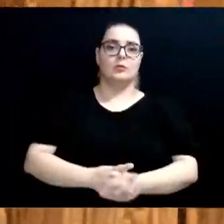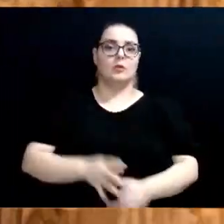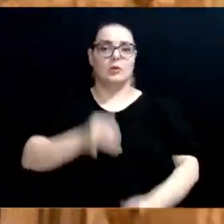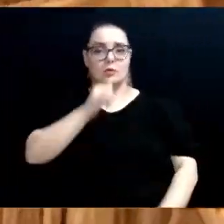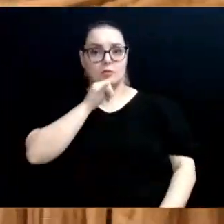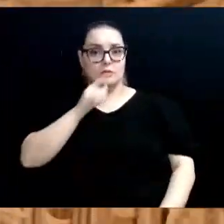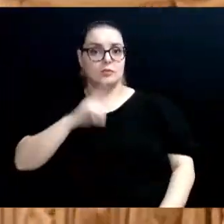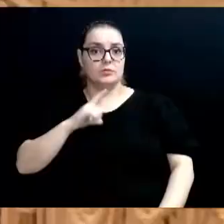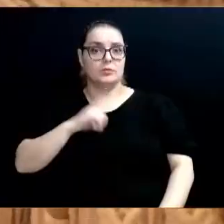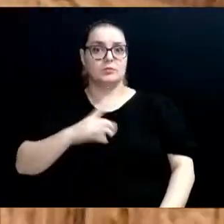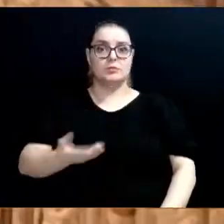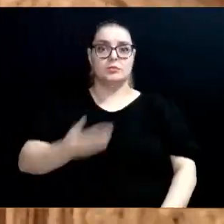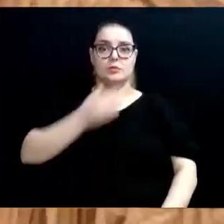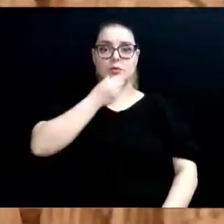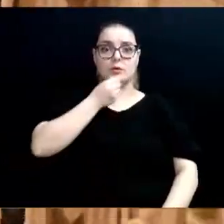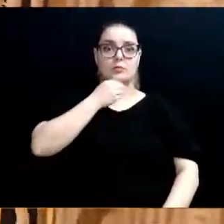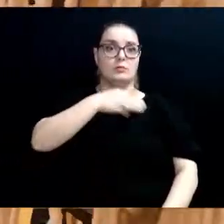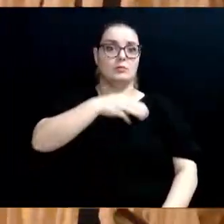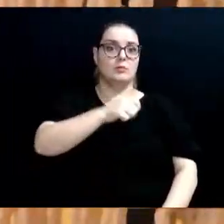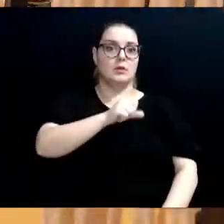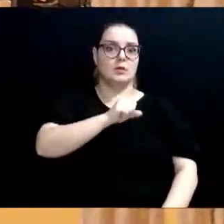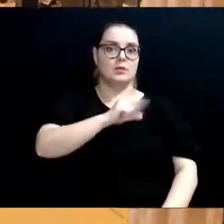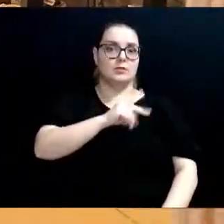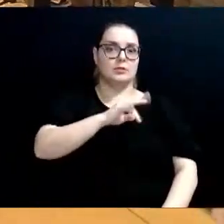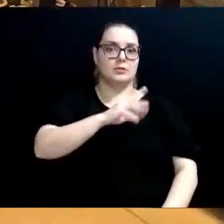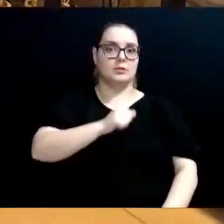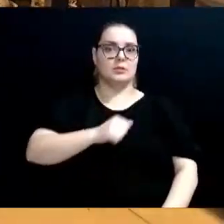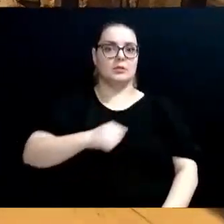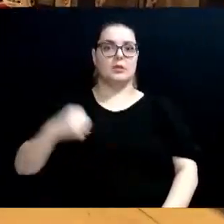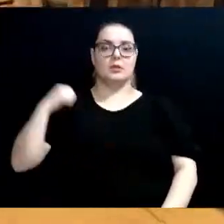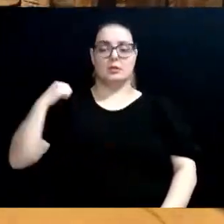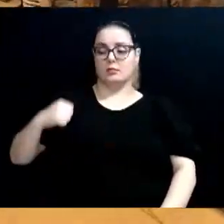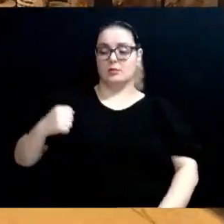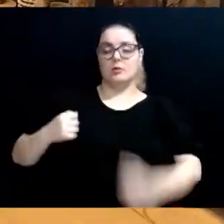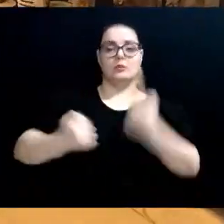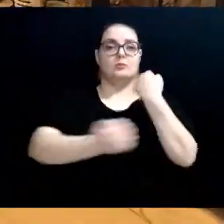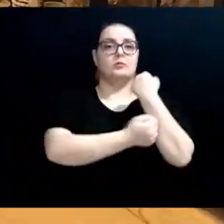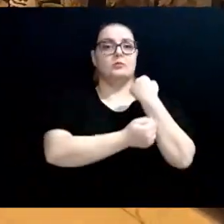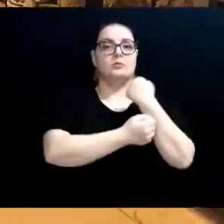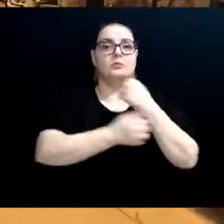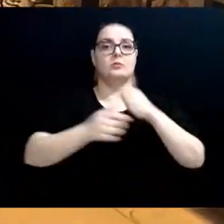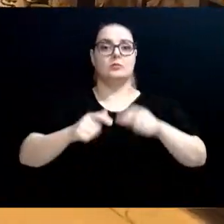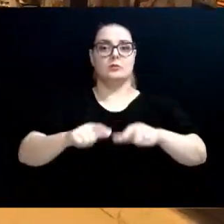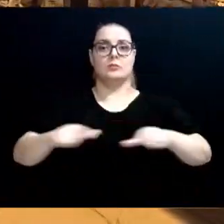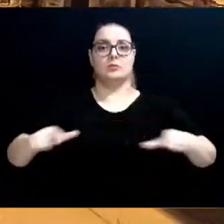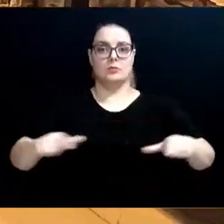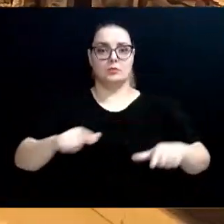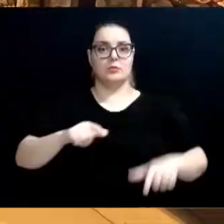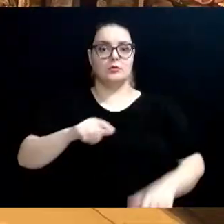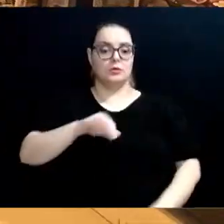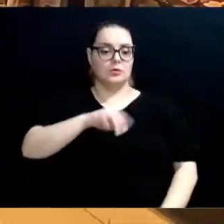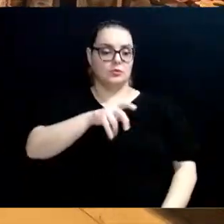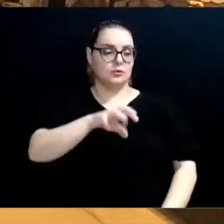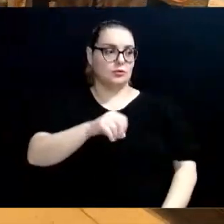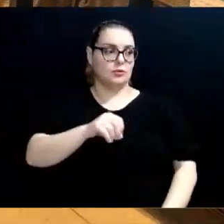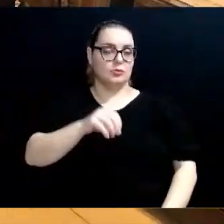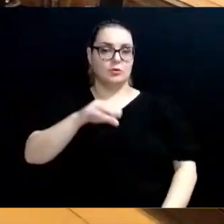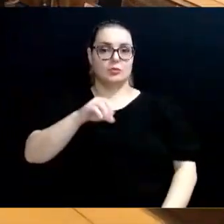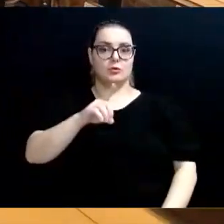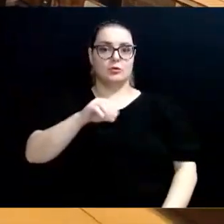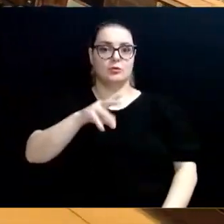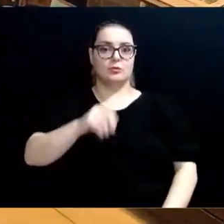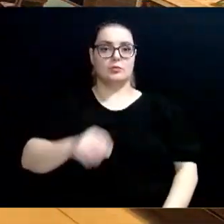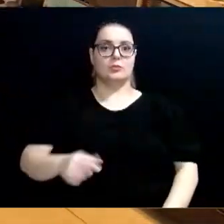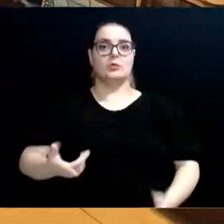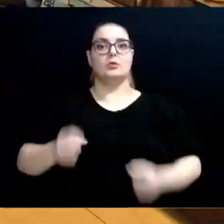repente mudou totalmente quando, um exemplo, a gente tinha um moço que fazia machetaria e eram bolsas de madeira. Ele